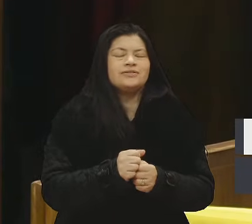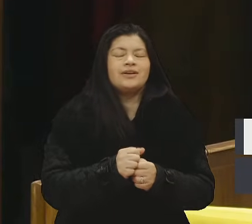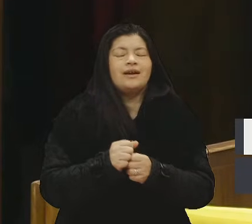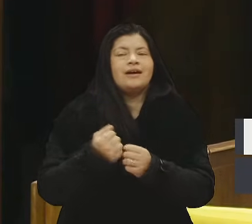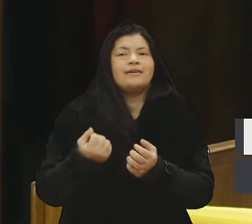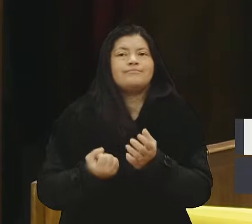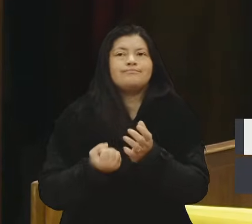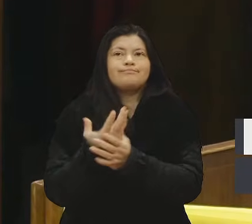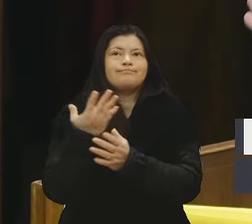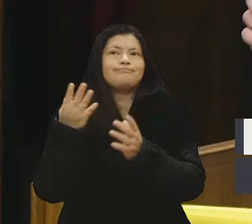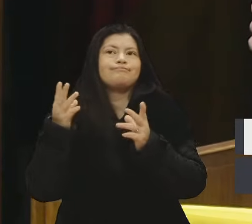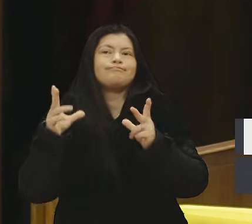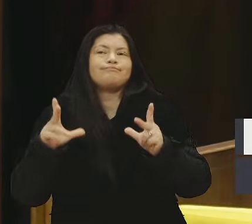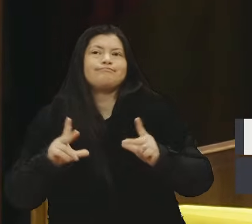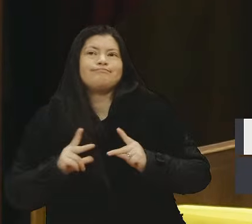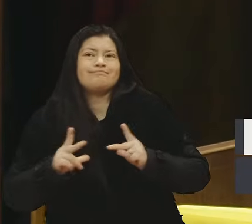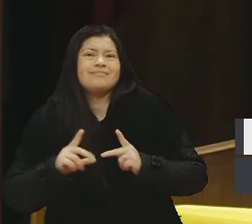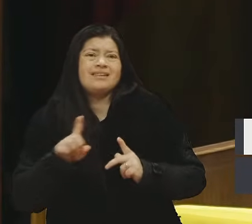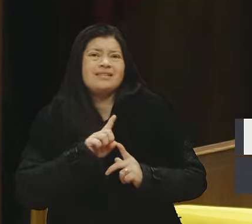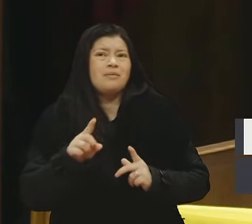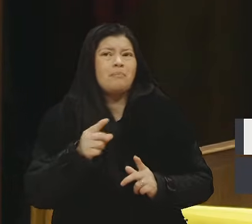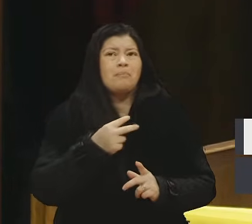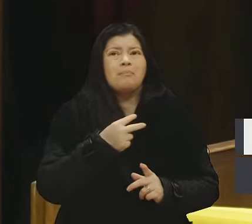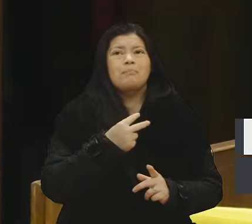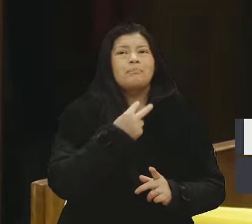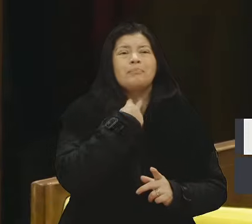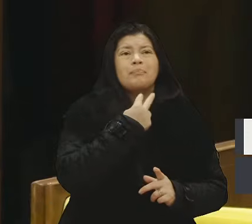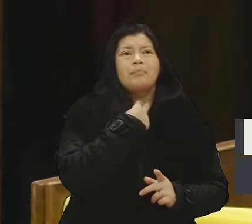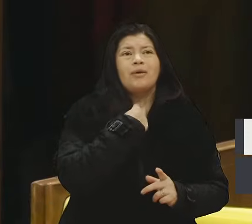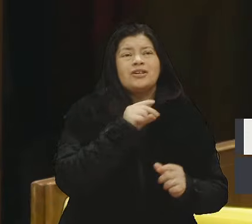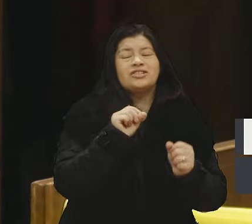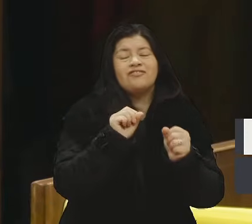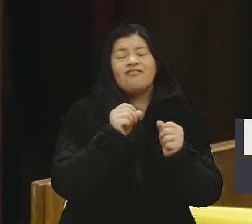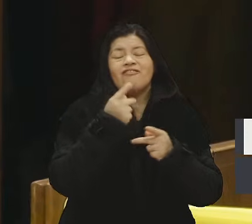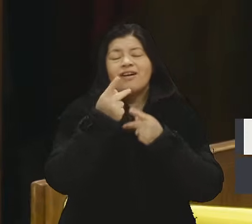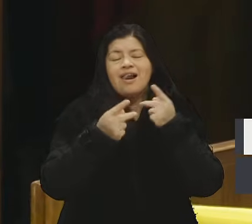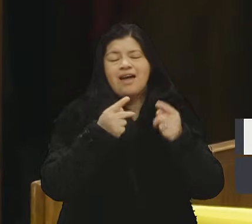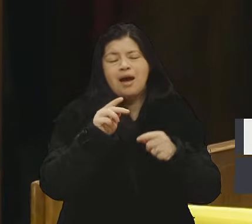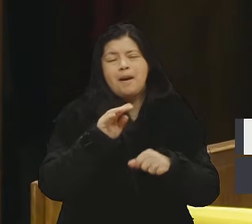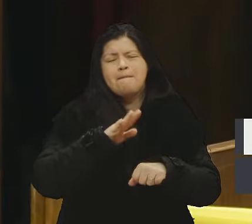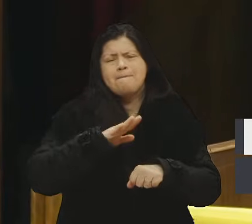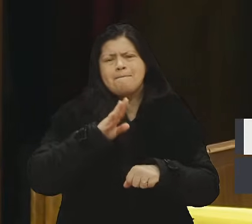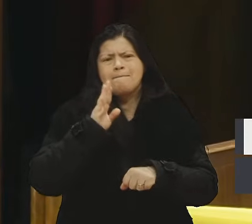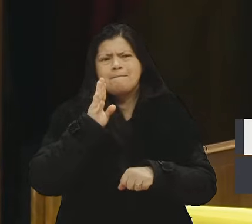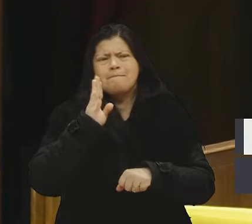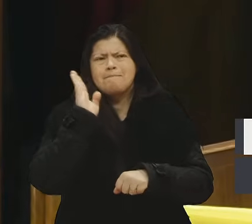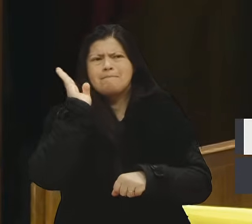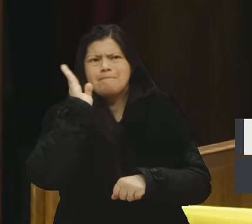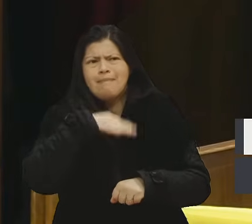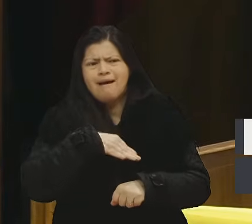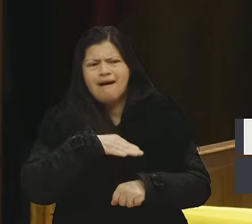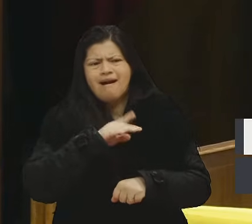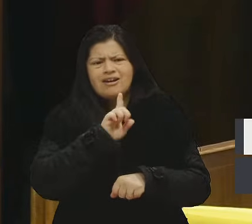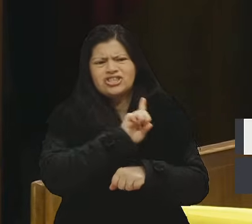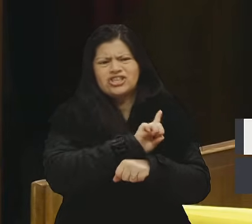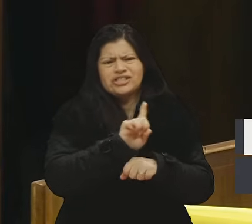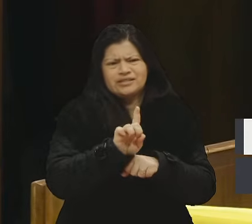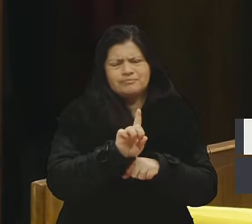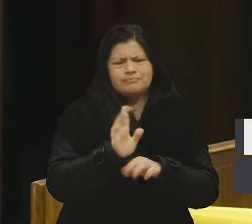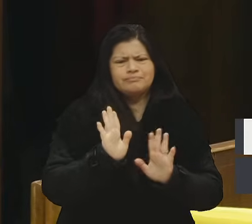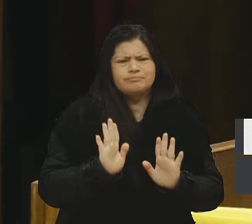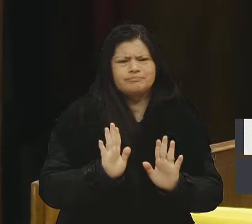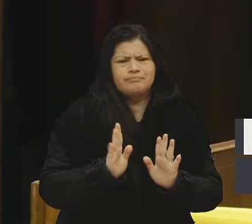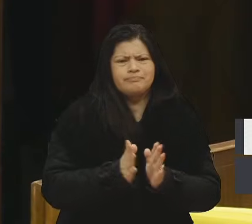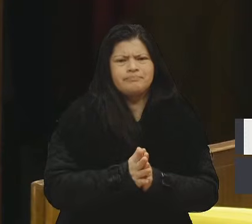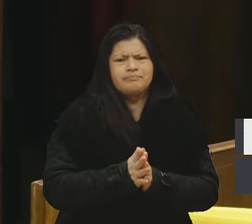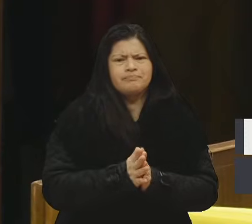nós já estamos falando de ilegalidade, nós não estamos falando de má gestão. Mas vamos lá, vocês acham que é isso? Não. Eu disse que eu não vim aqui para